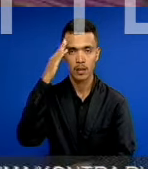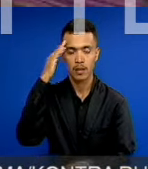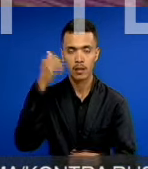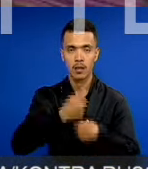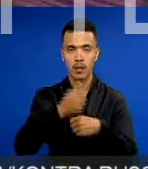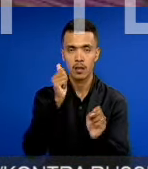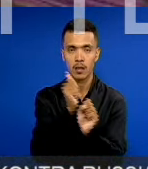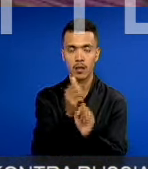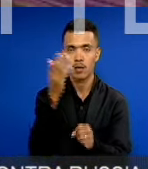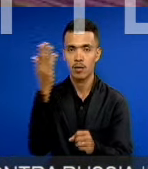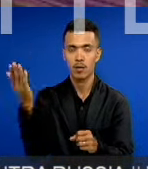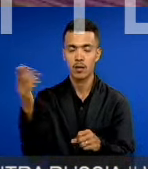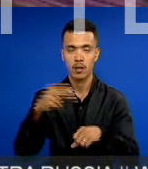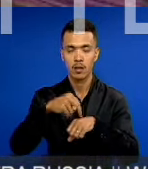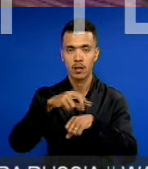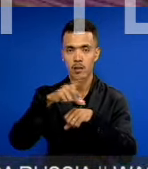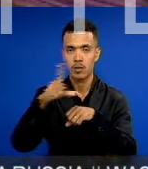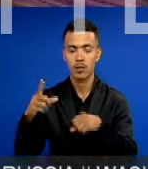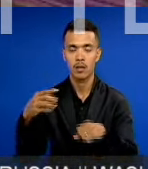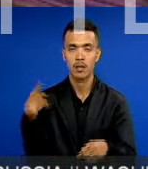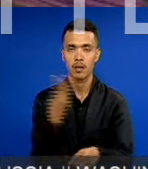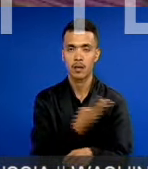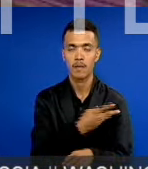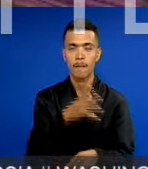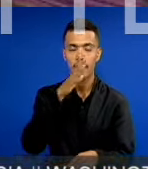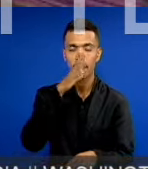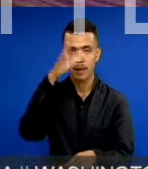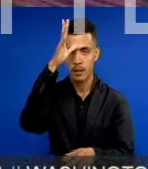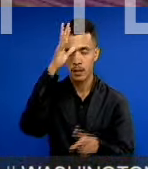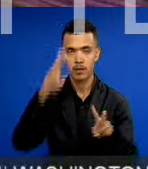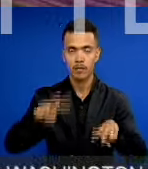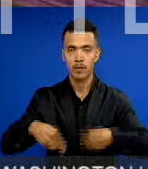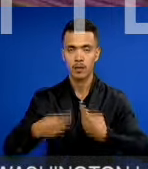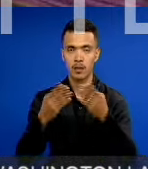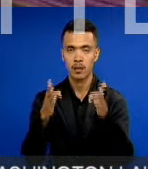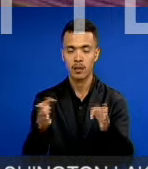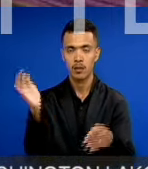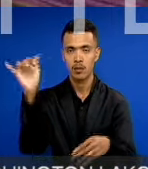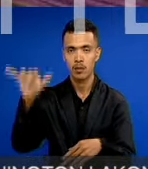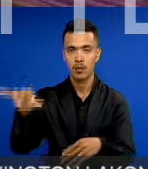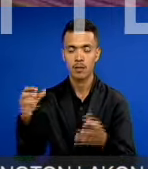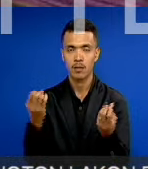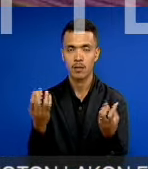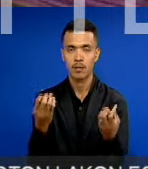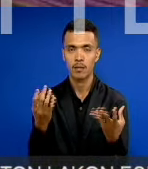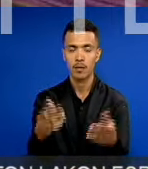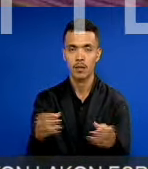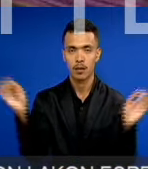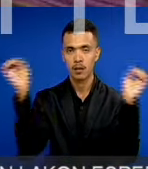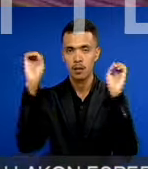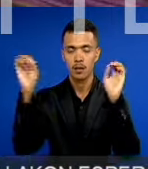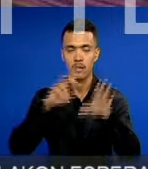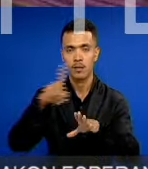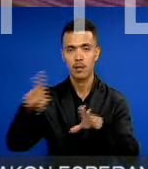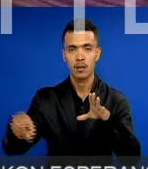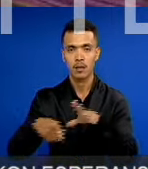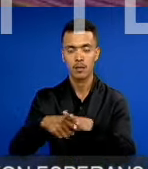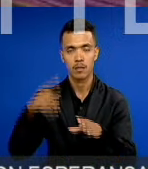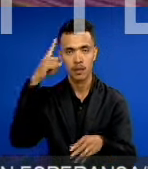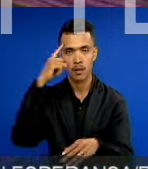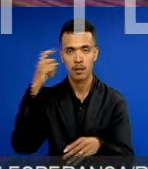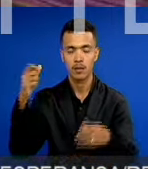nasional, itenia aman inan veterano sira bara bele la participa tamba ho condisio